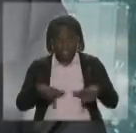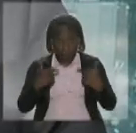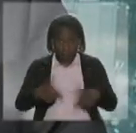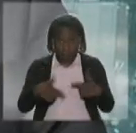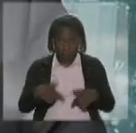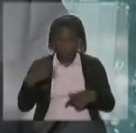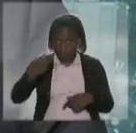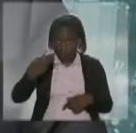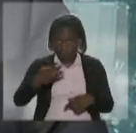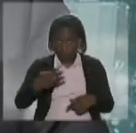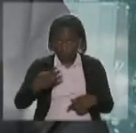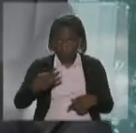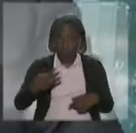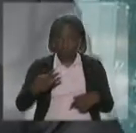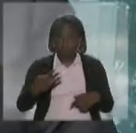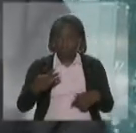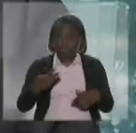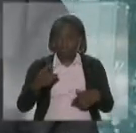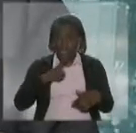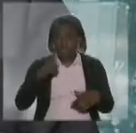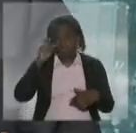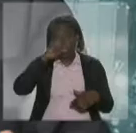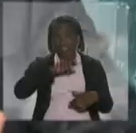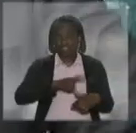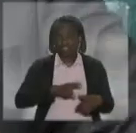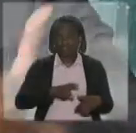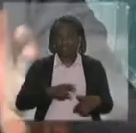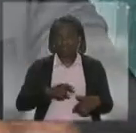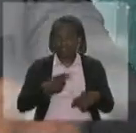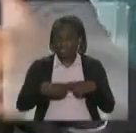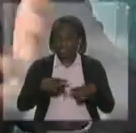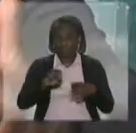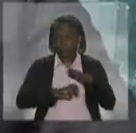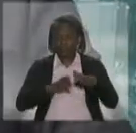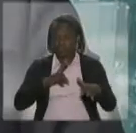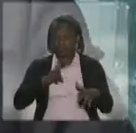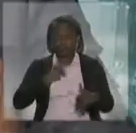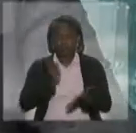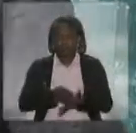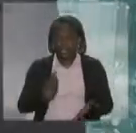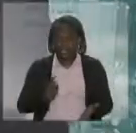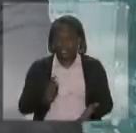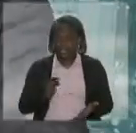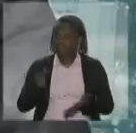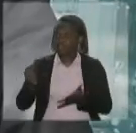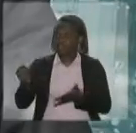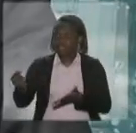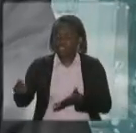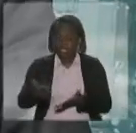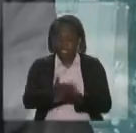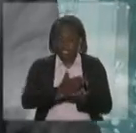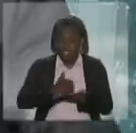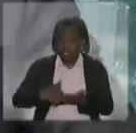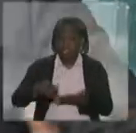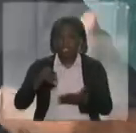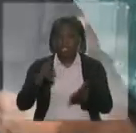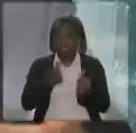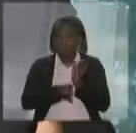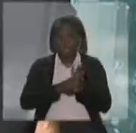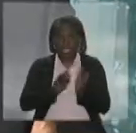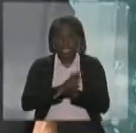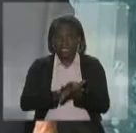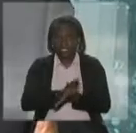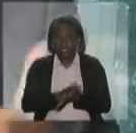terceirizado enfrenta dificuldades que é uma empresa privada não paga não recolhe os encargos sociais aí o